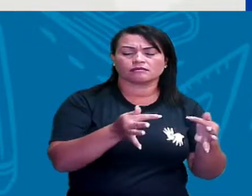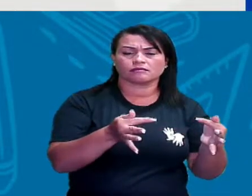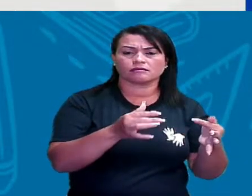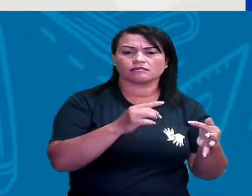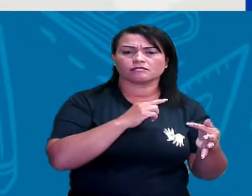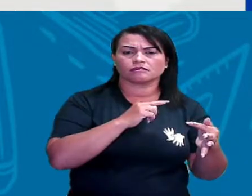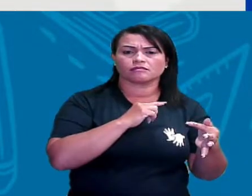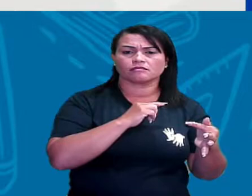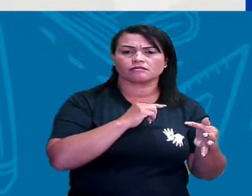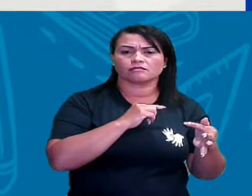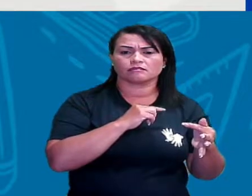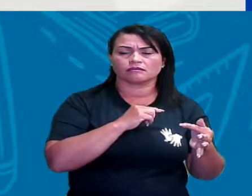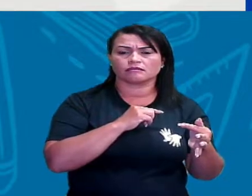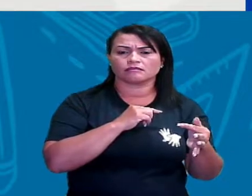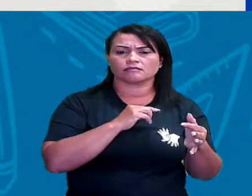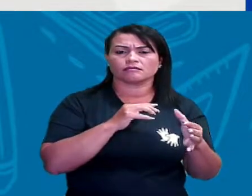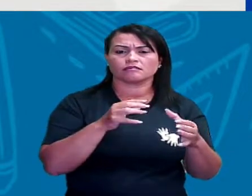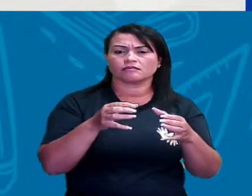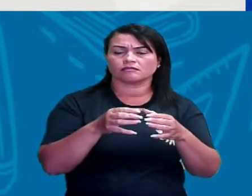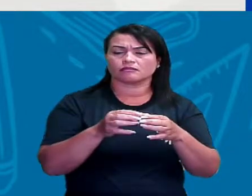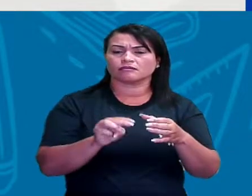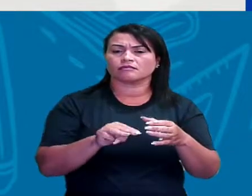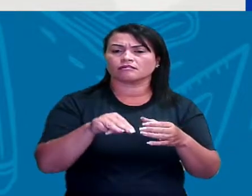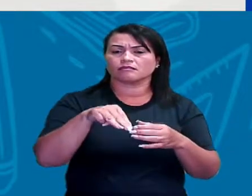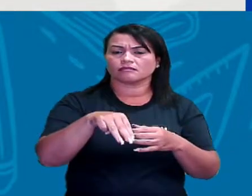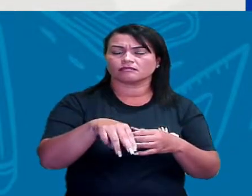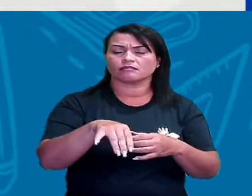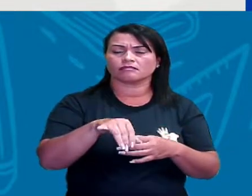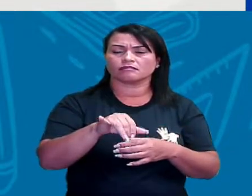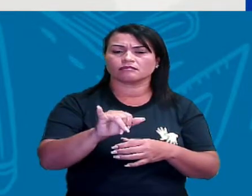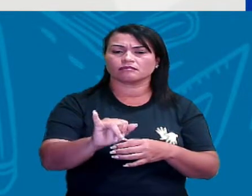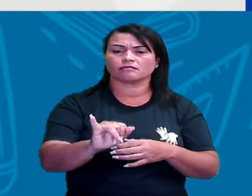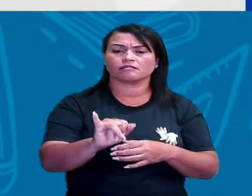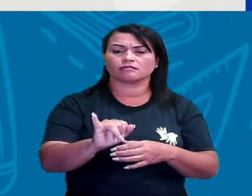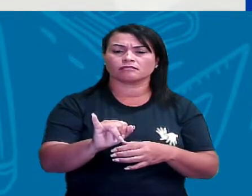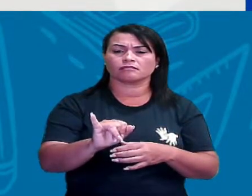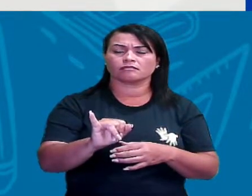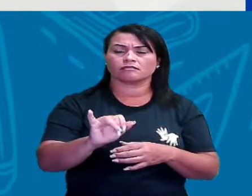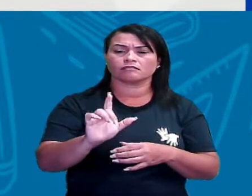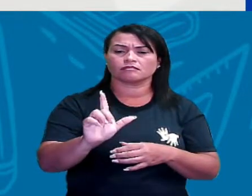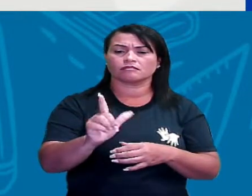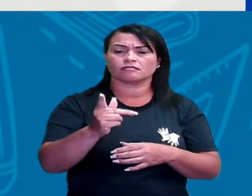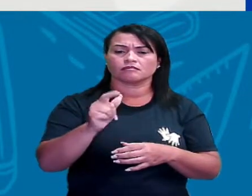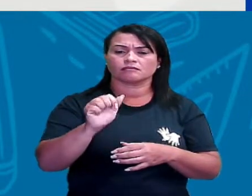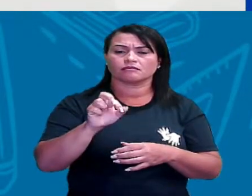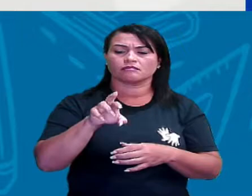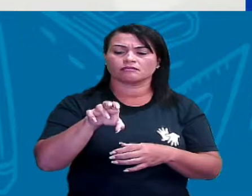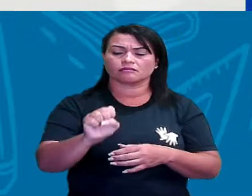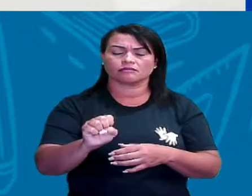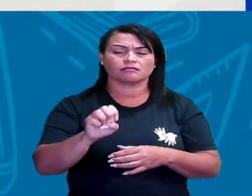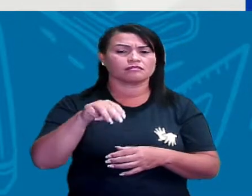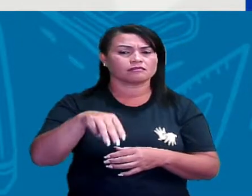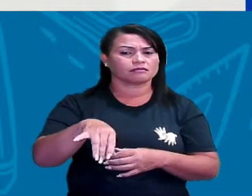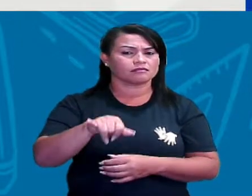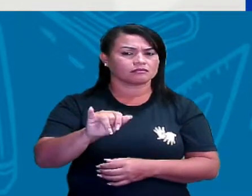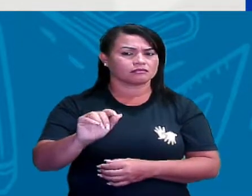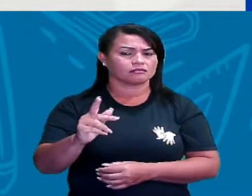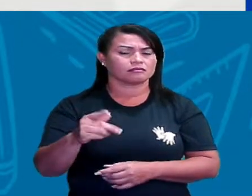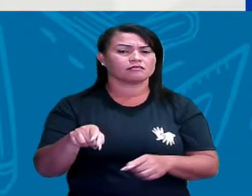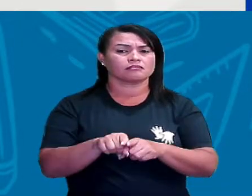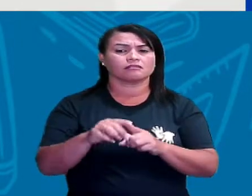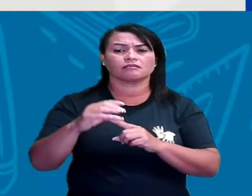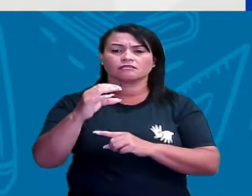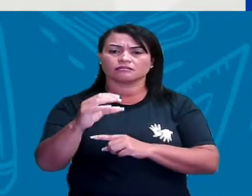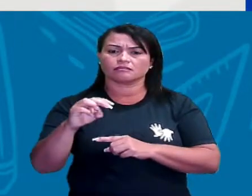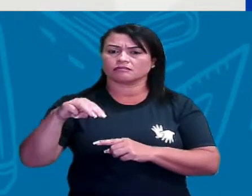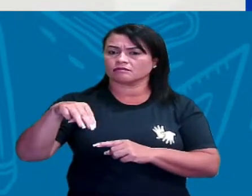a classe dos milhares, nós temos a classe do milhão e nós também temos a classe das centenas de milhões,